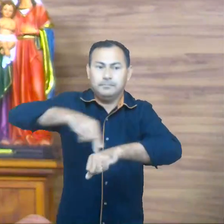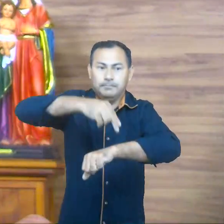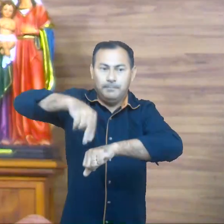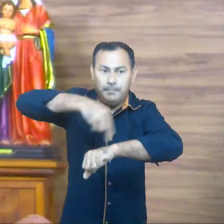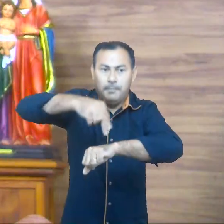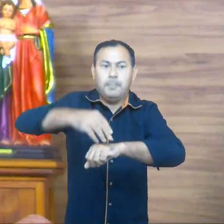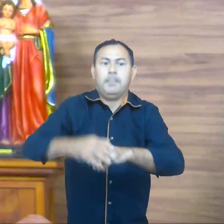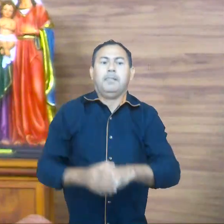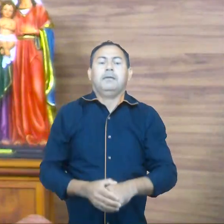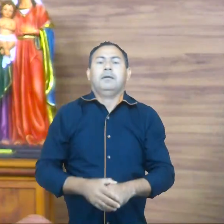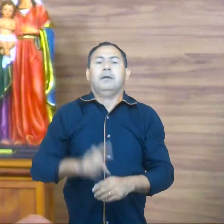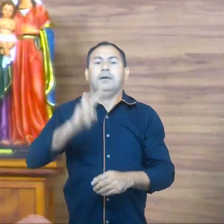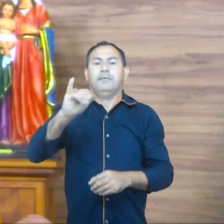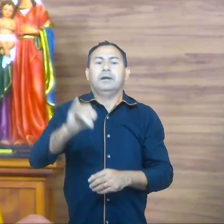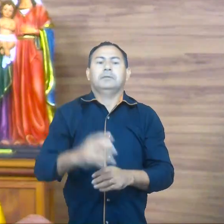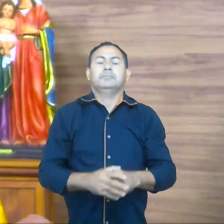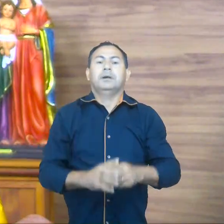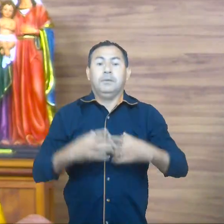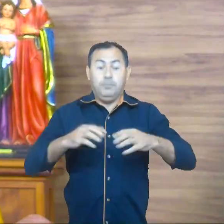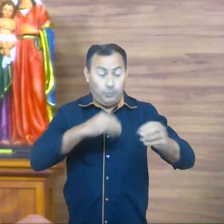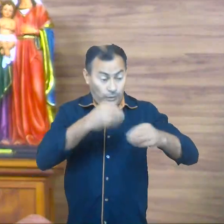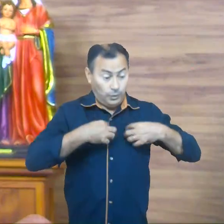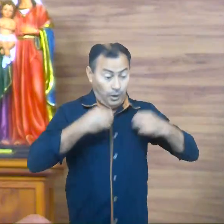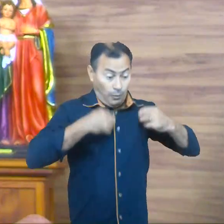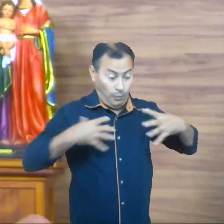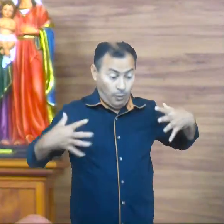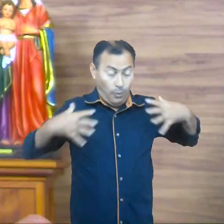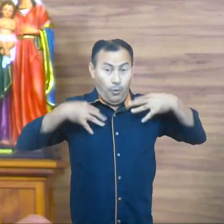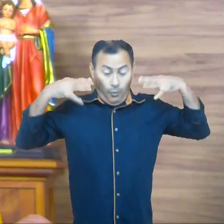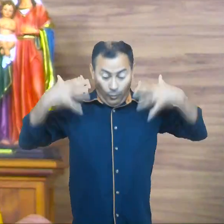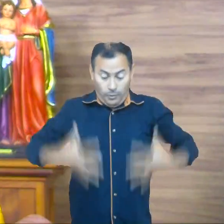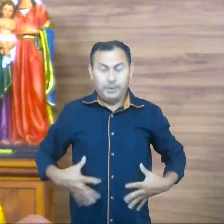Vamos, põe a tua roupa, o teu cinto,